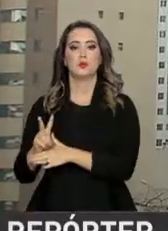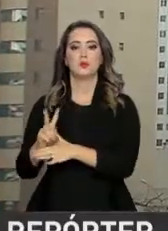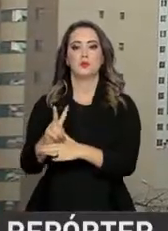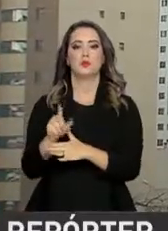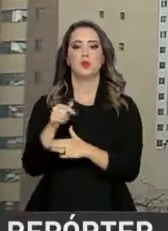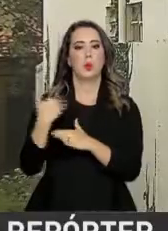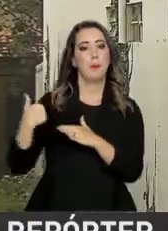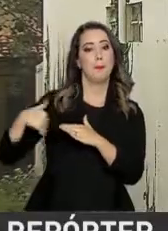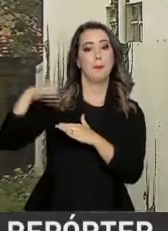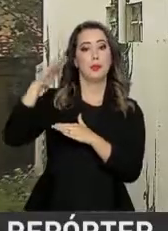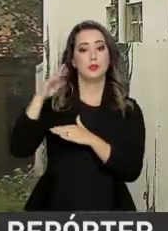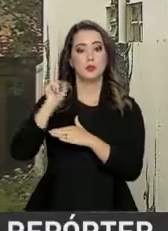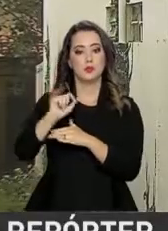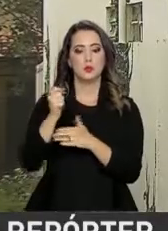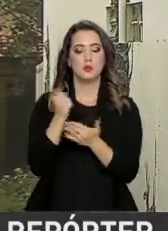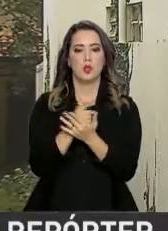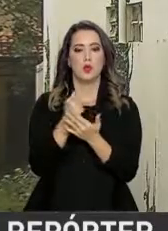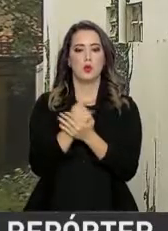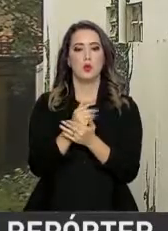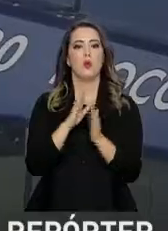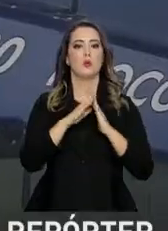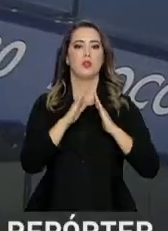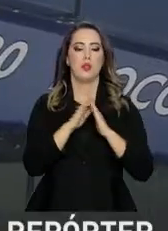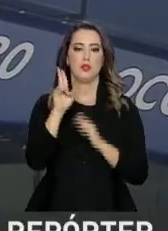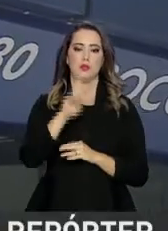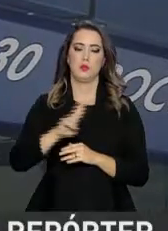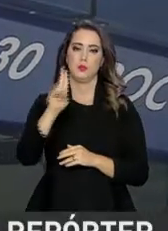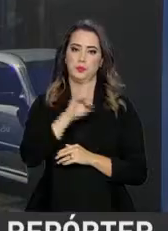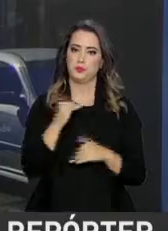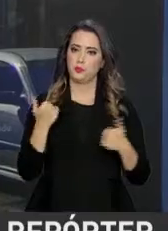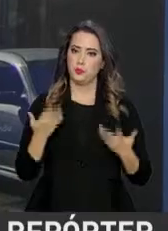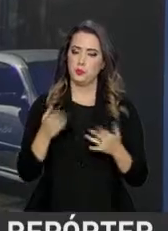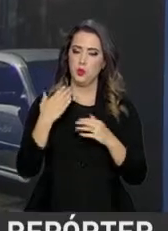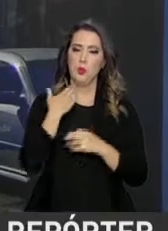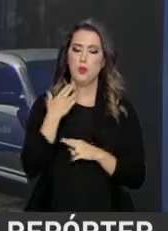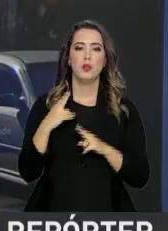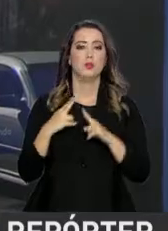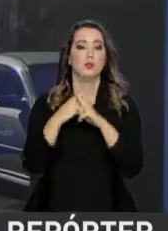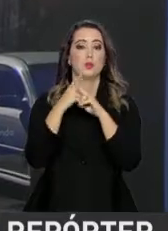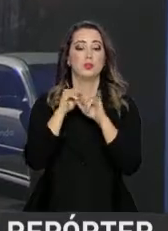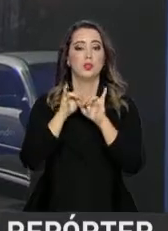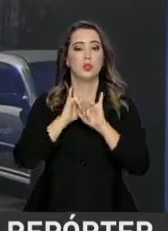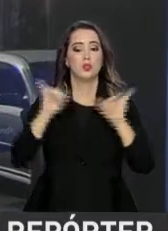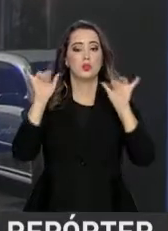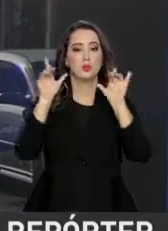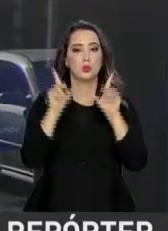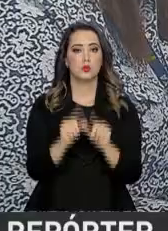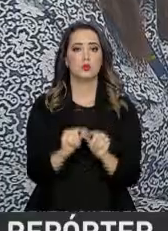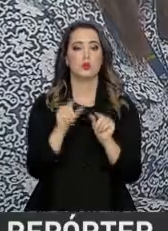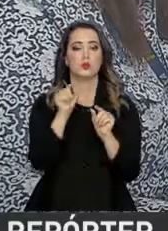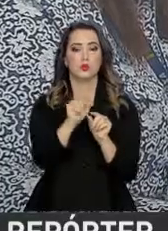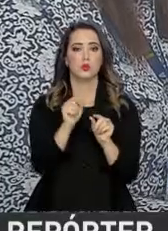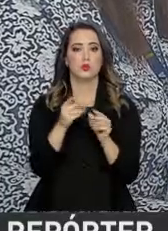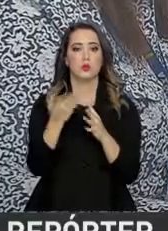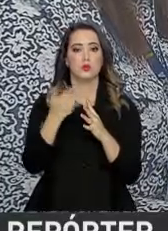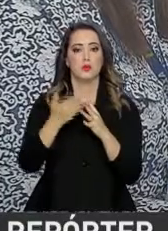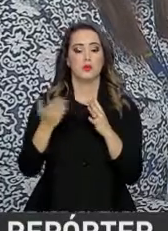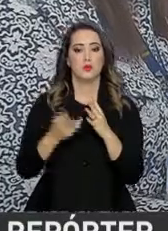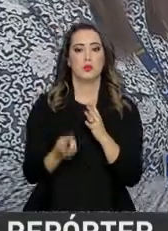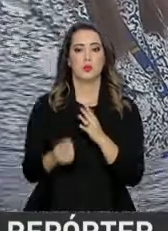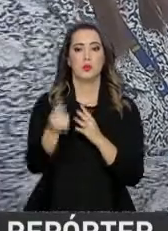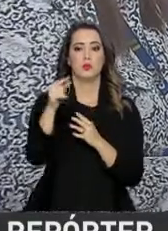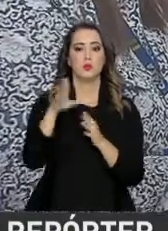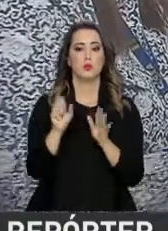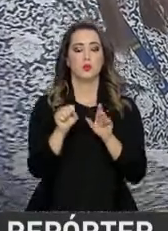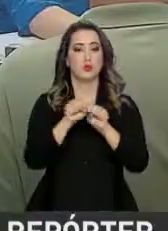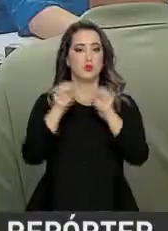maior na compra de um imóvel usado a caixa econômica anunciou mudanças nas linhas de financiamento que utilizam recursos do